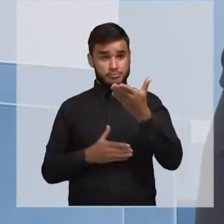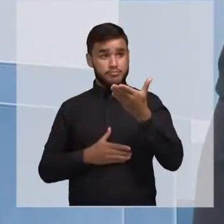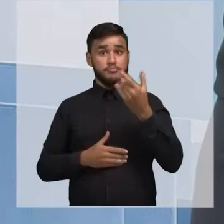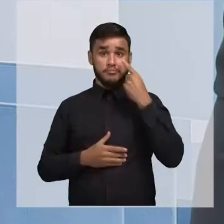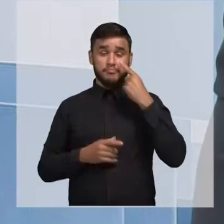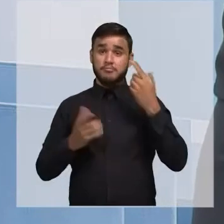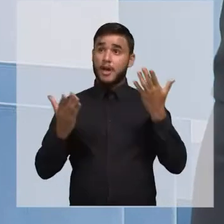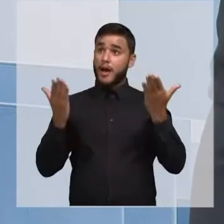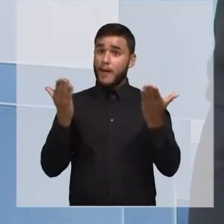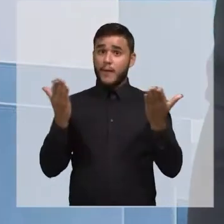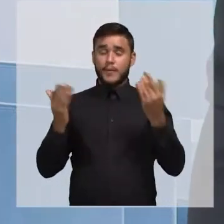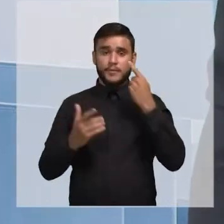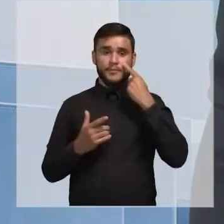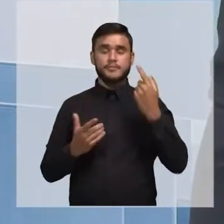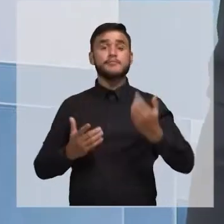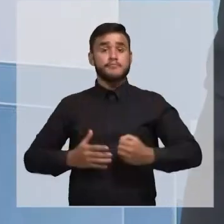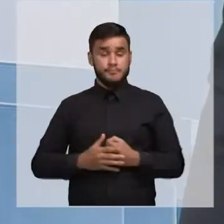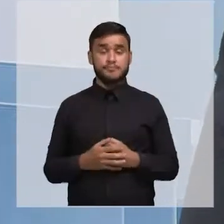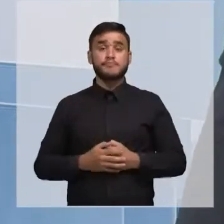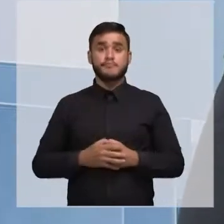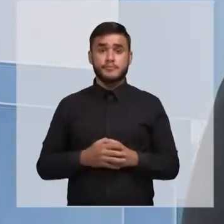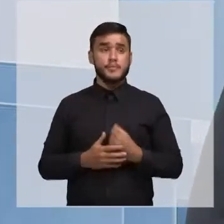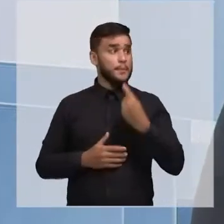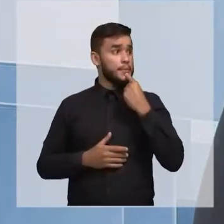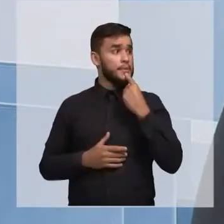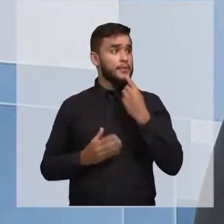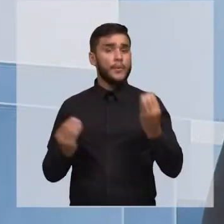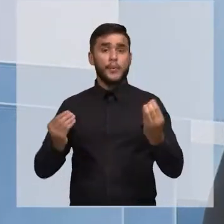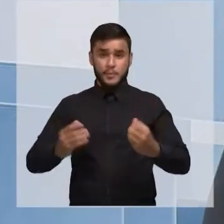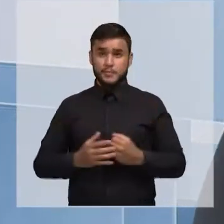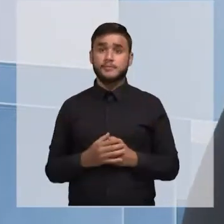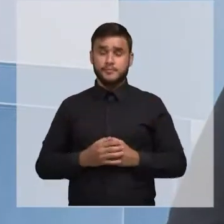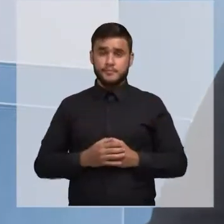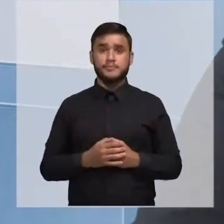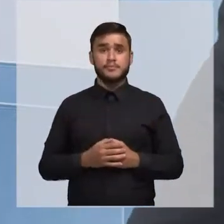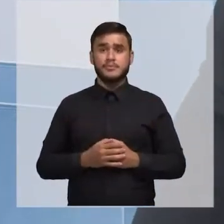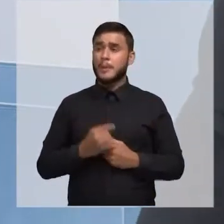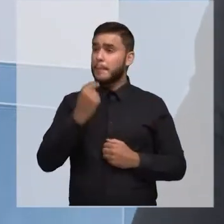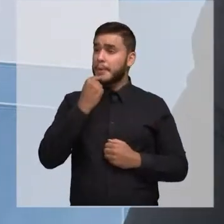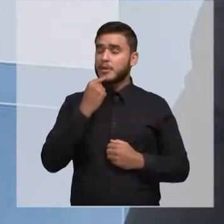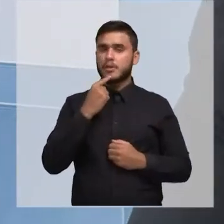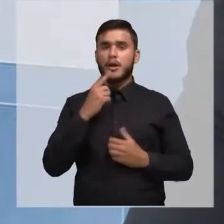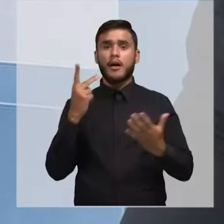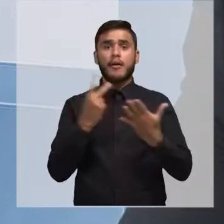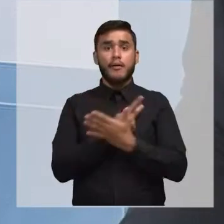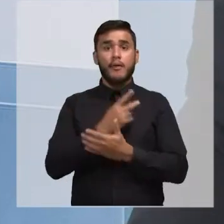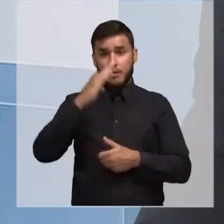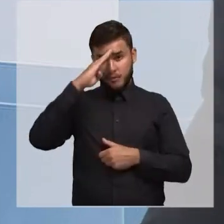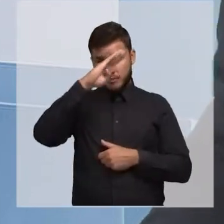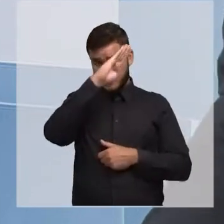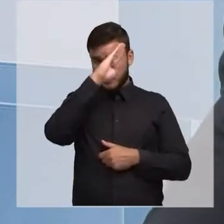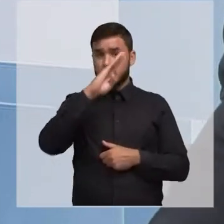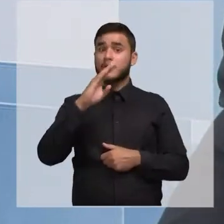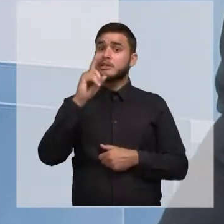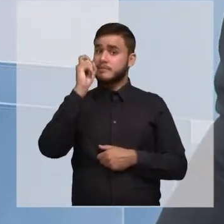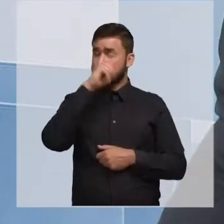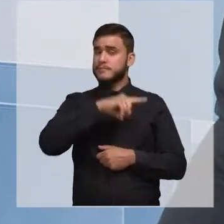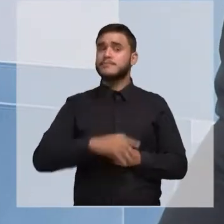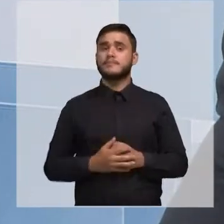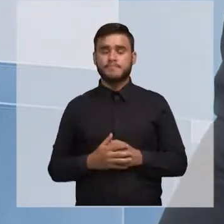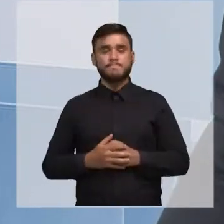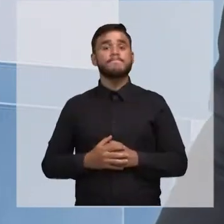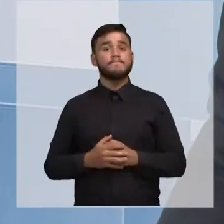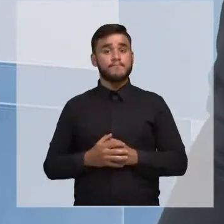usar a rede social. Isso não tem a mínima possibilidade. Eu vou dizer aqui, vai colocar a candidatura dele em